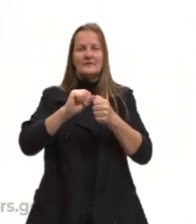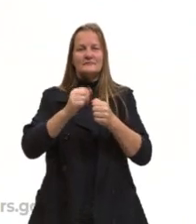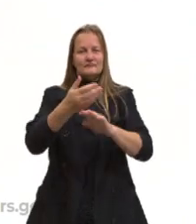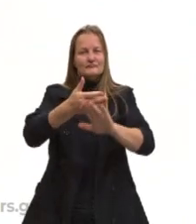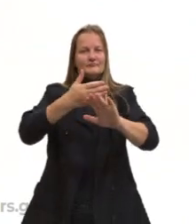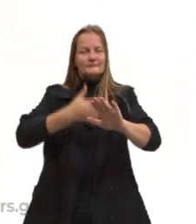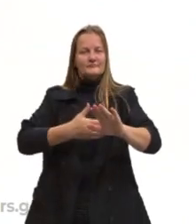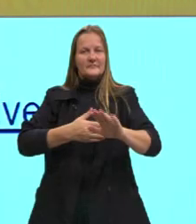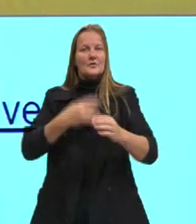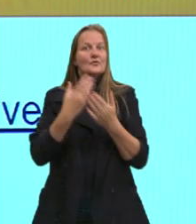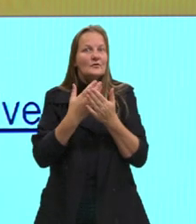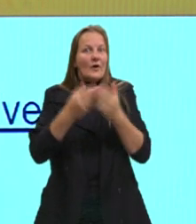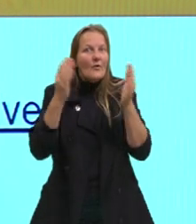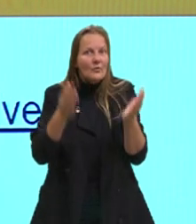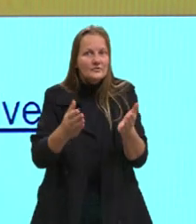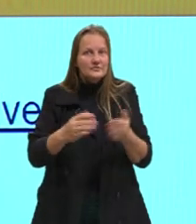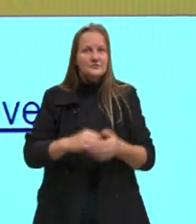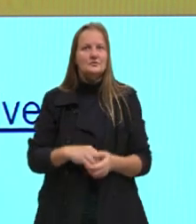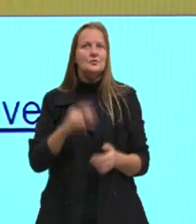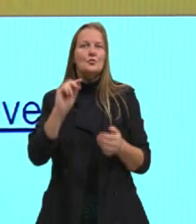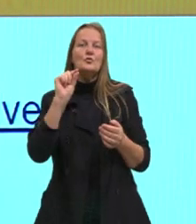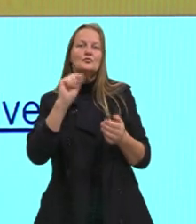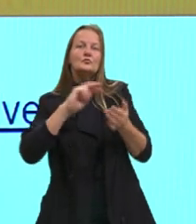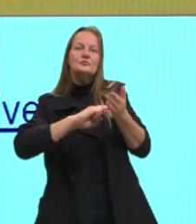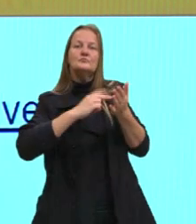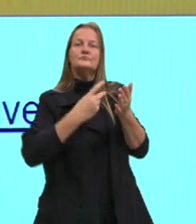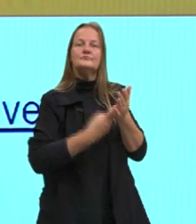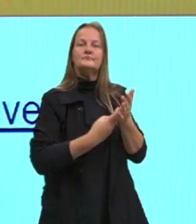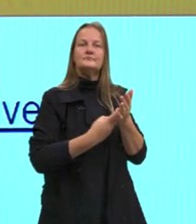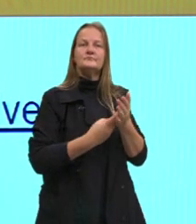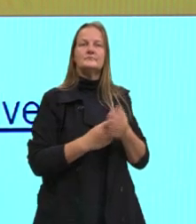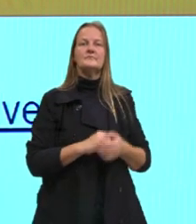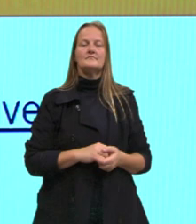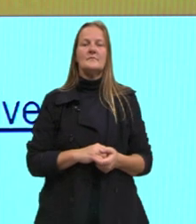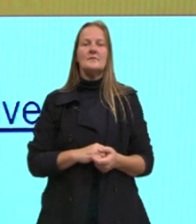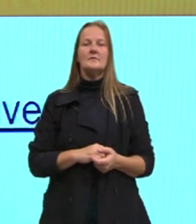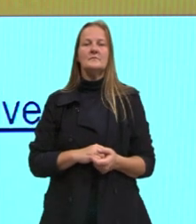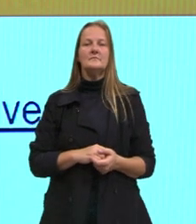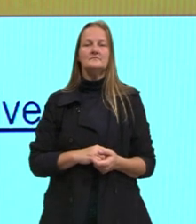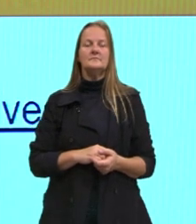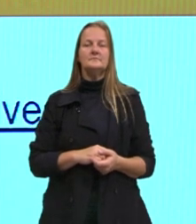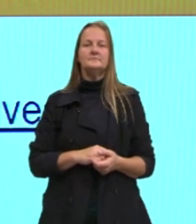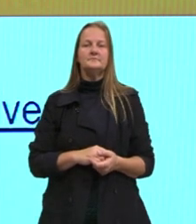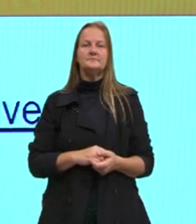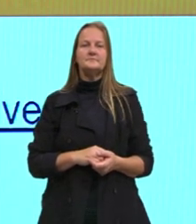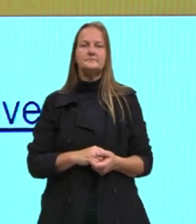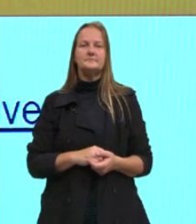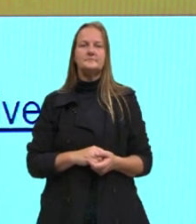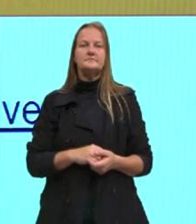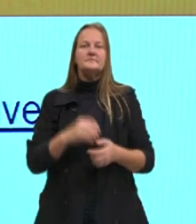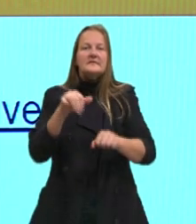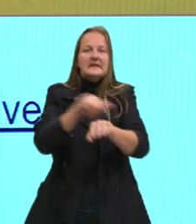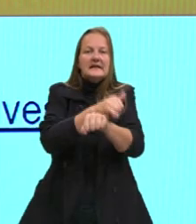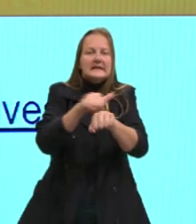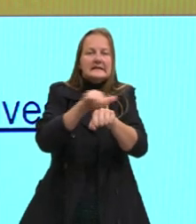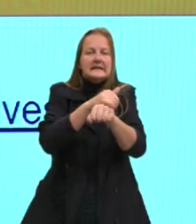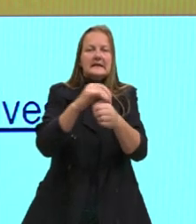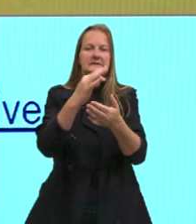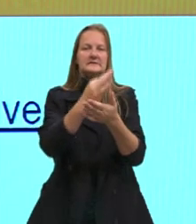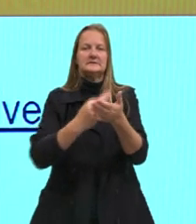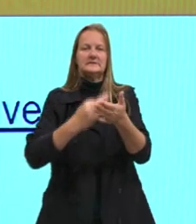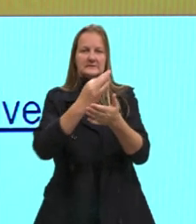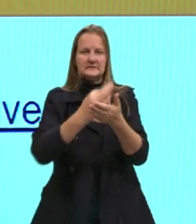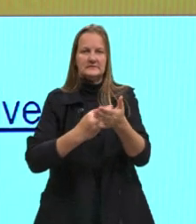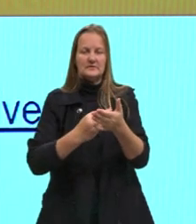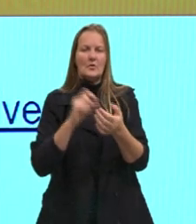uma breve do que que nós vamos estudar hoje o que significa exatamente a questão por exemplo das técnicas de leitura Quais as